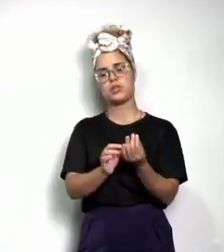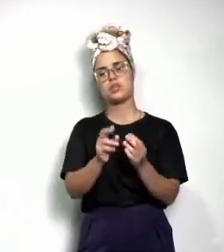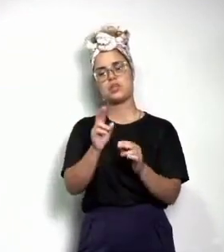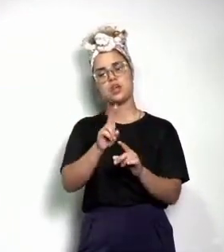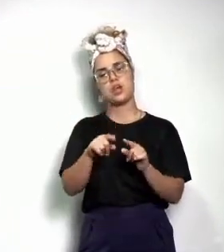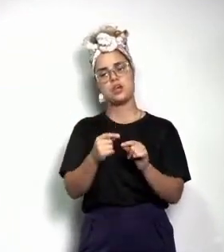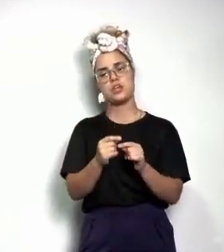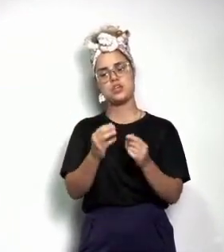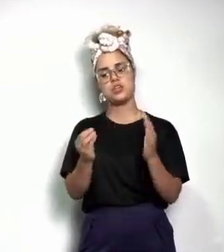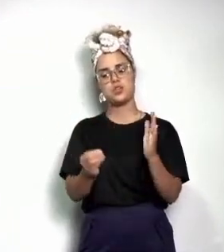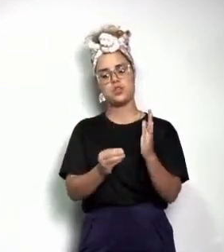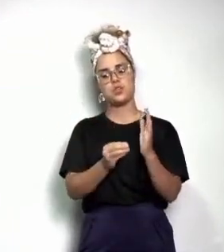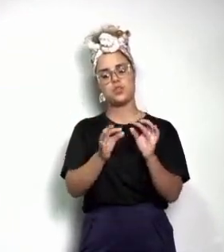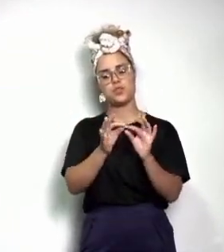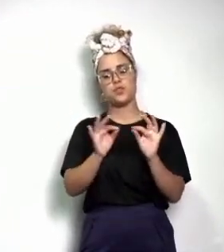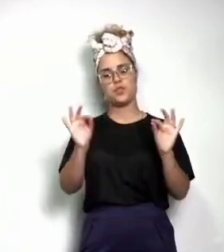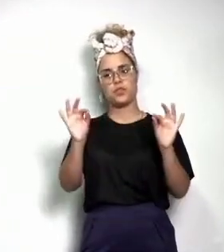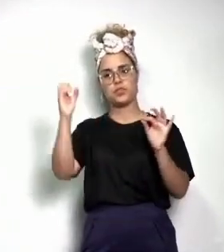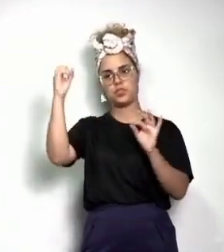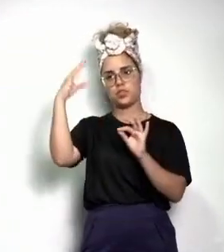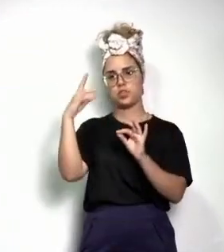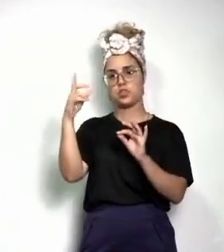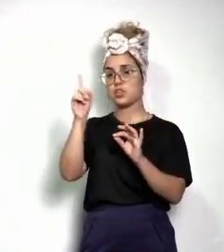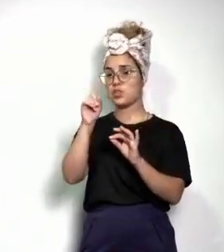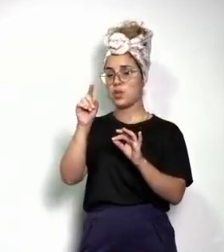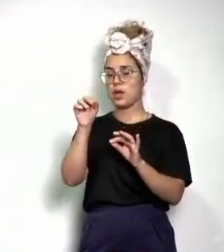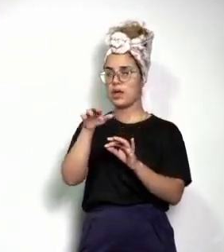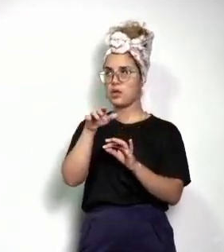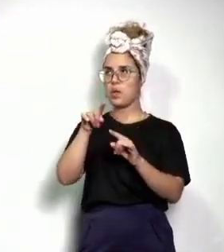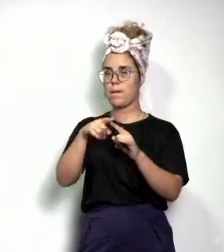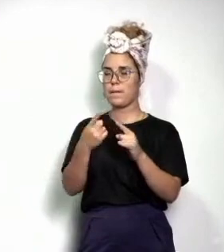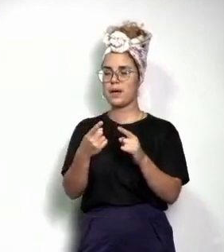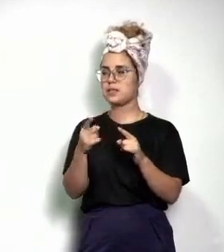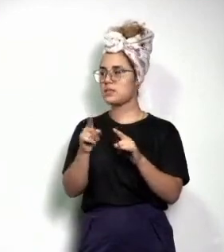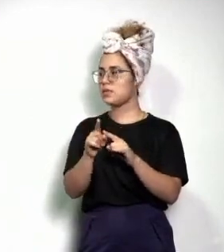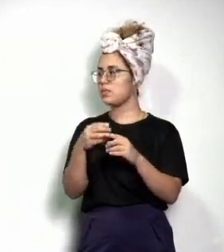de energia não é igual a esse, mas é um similar, que ele funciona como um AC.